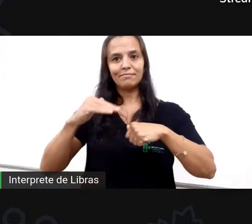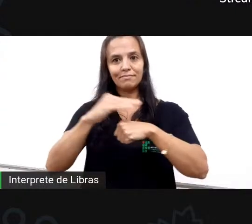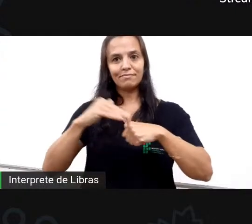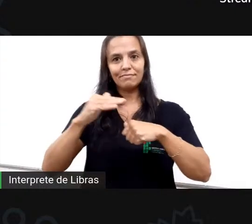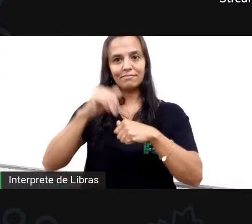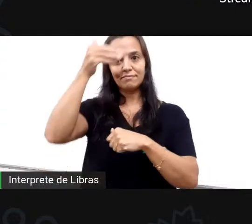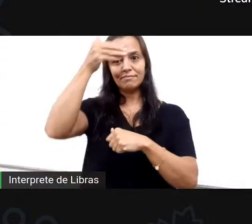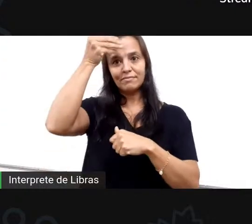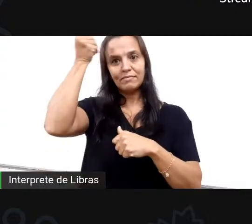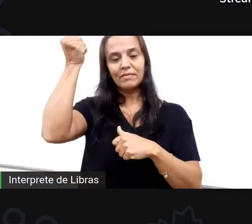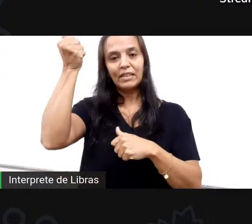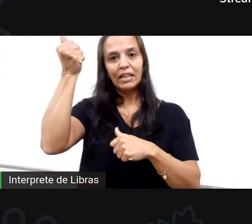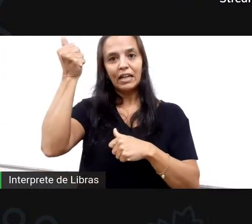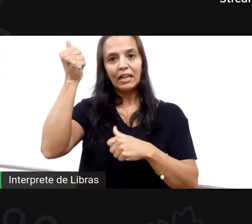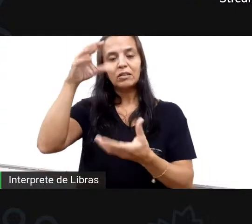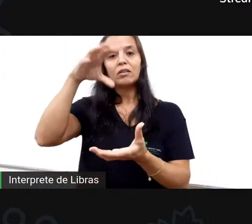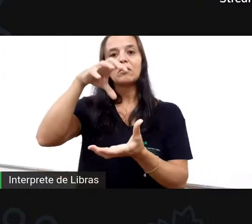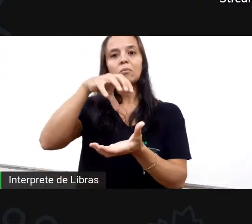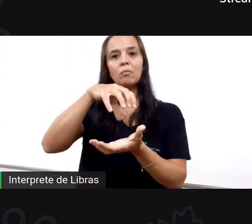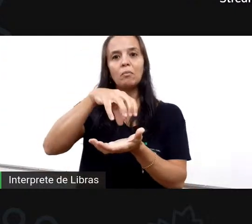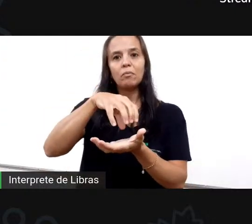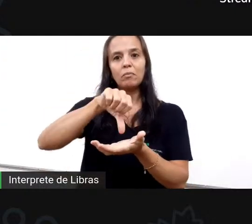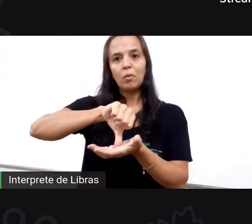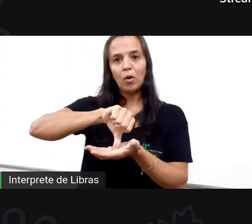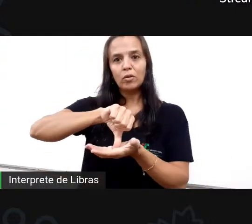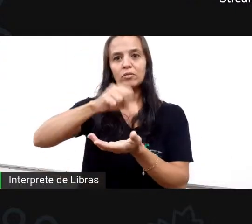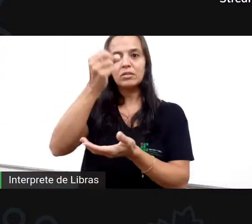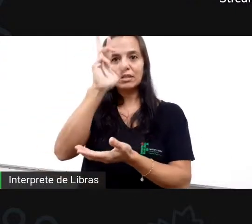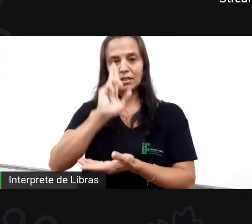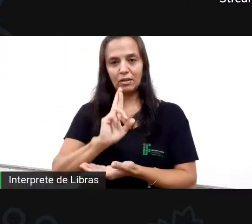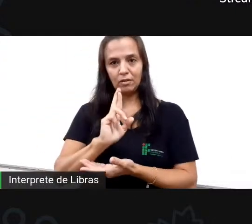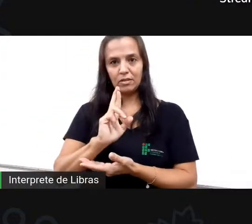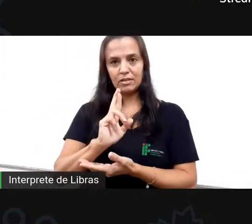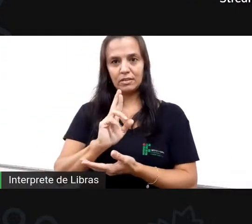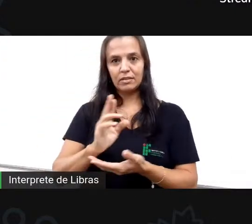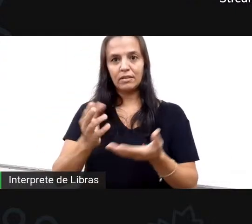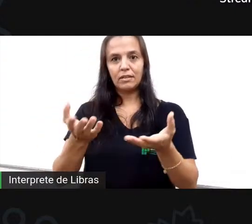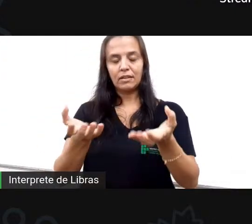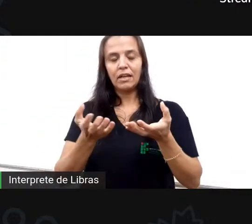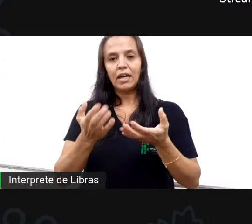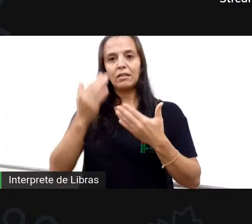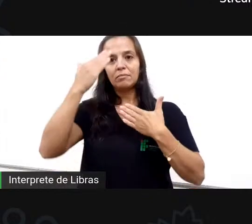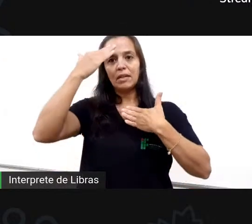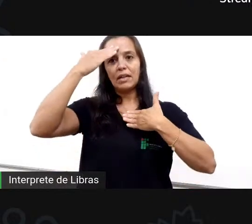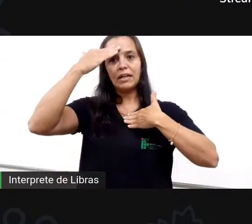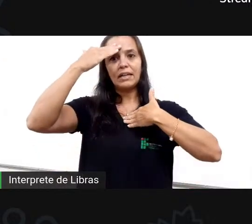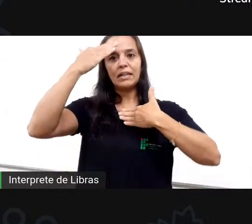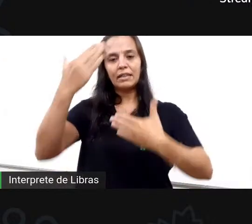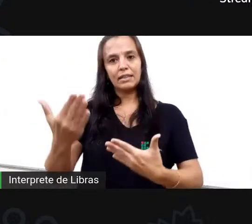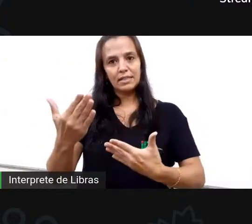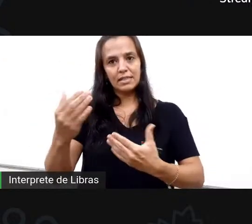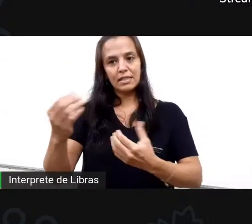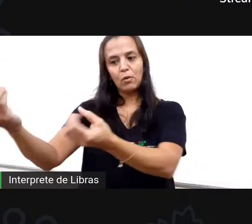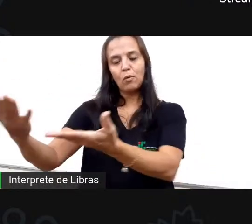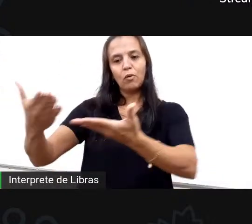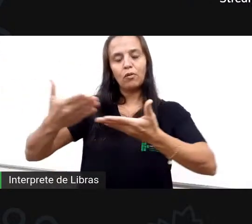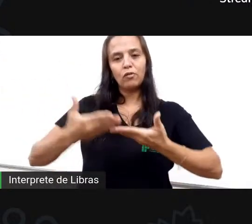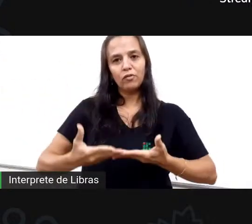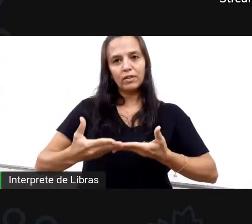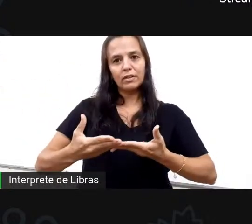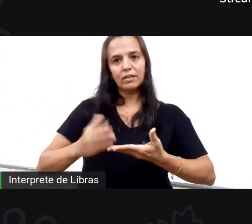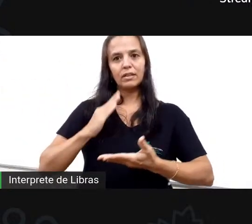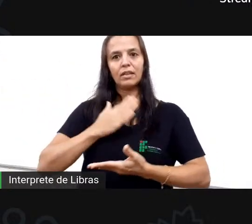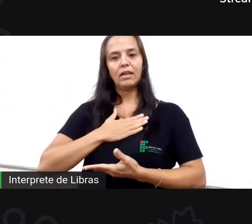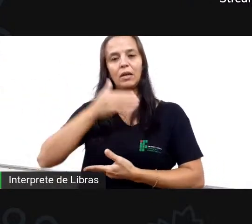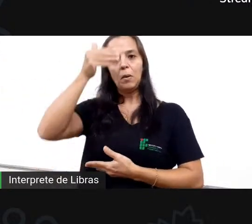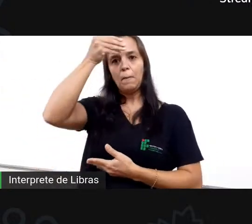da turma do Polo de Santa Rosa, quero agradecer ao convite tão especial de ser sua paraninfa